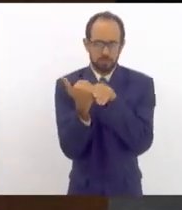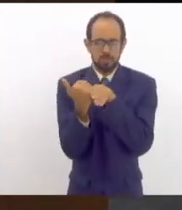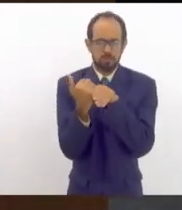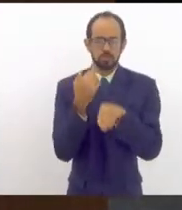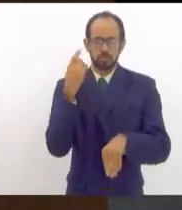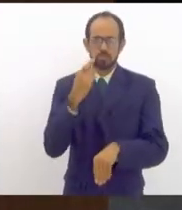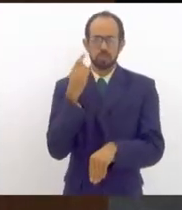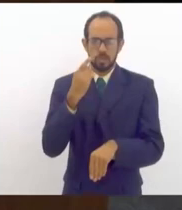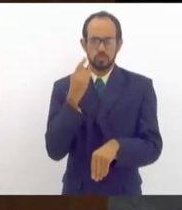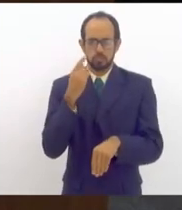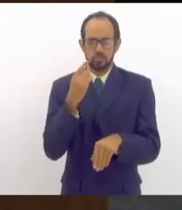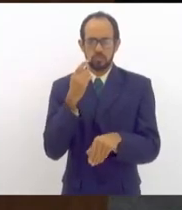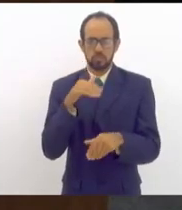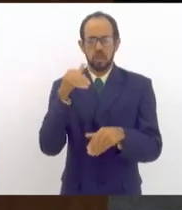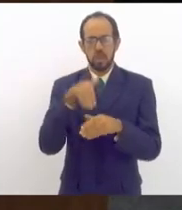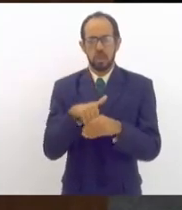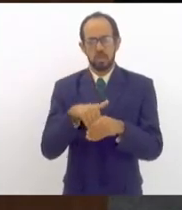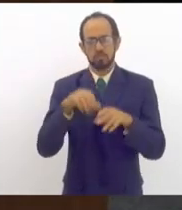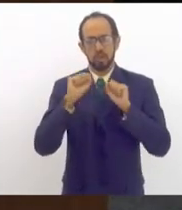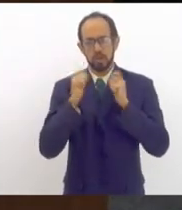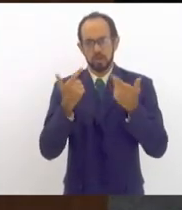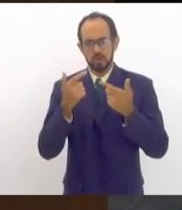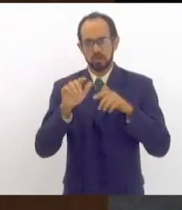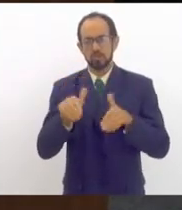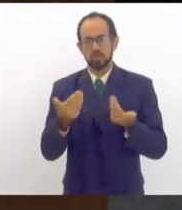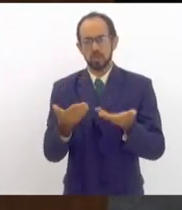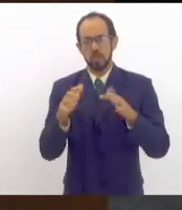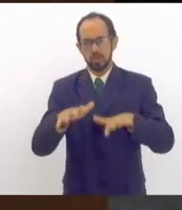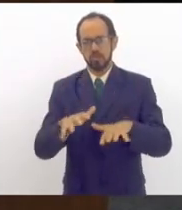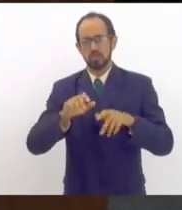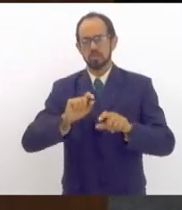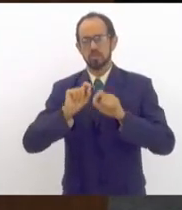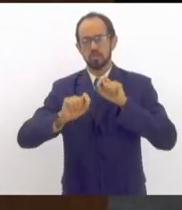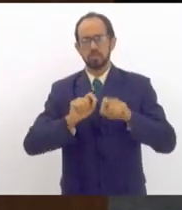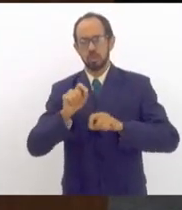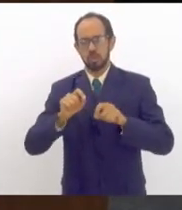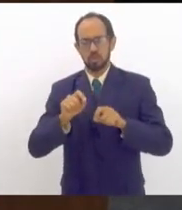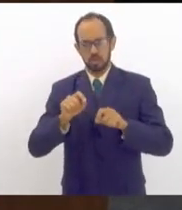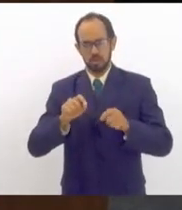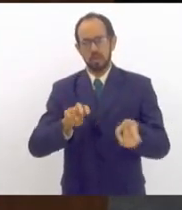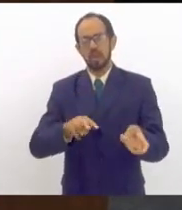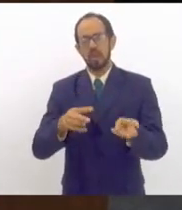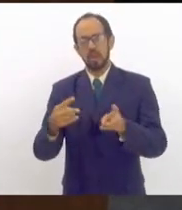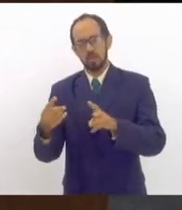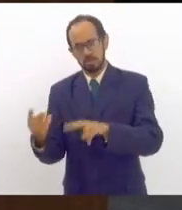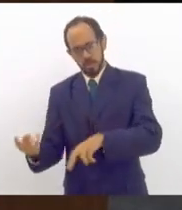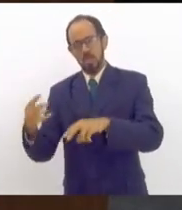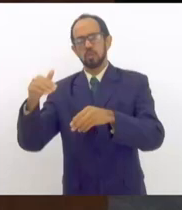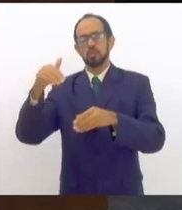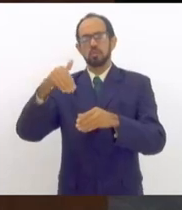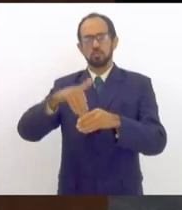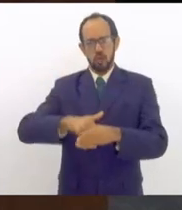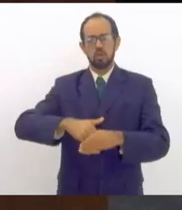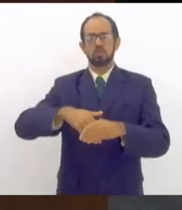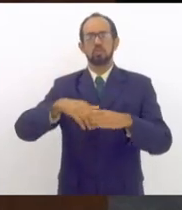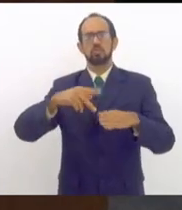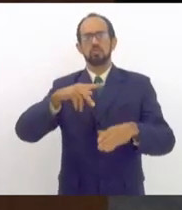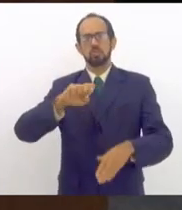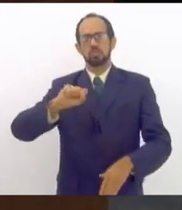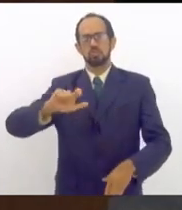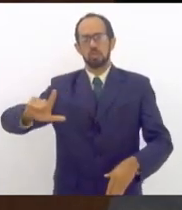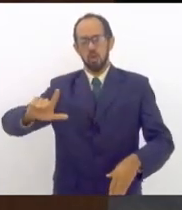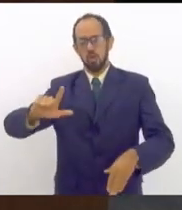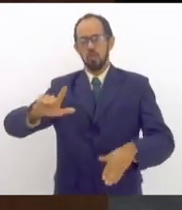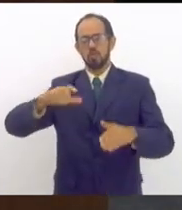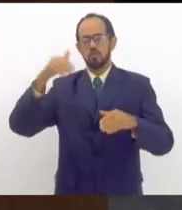deputados e deputados eleitos para essa casa Então nesse sentido senhora Presidente encaminhando o voto da bancada do pessoal